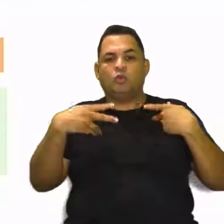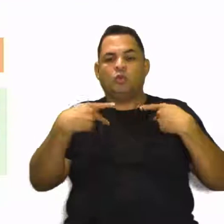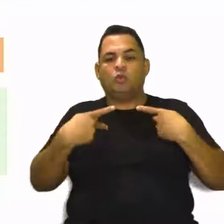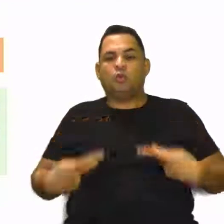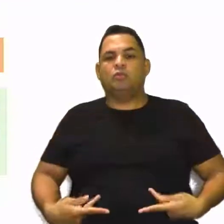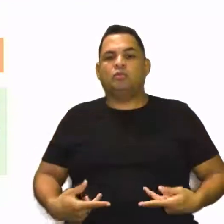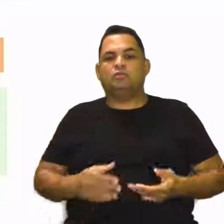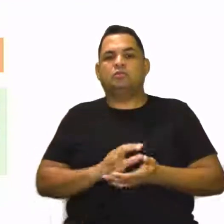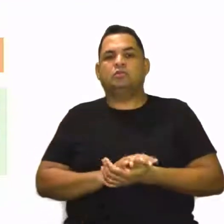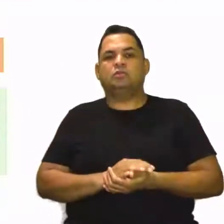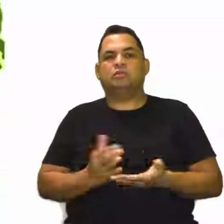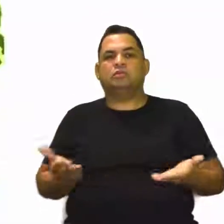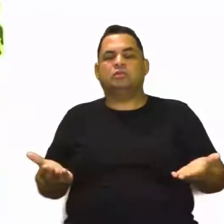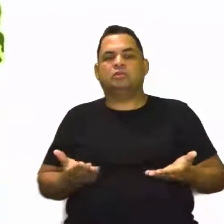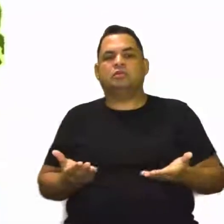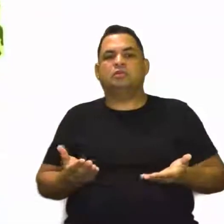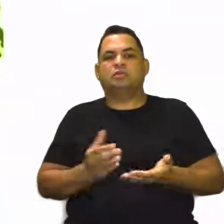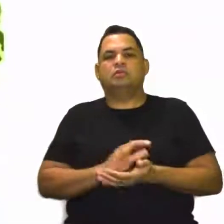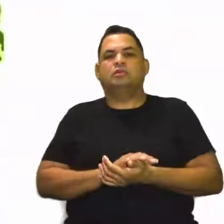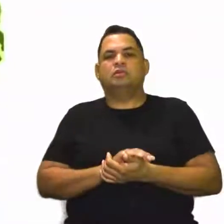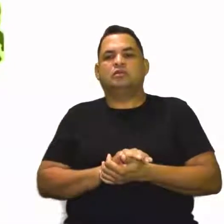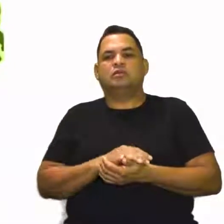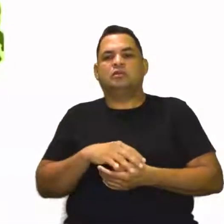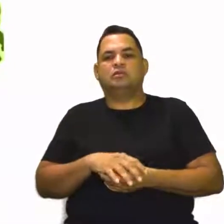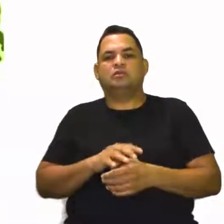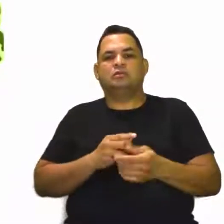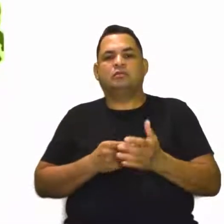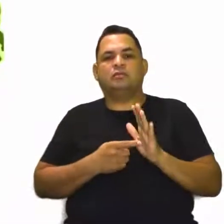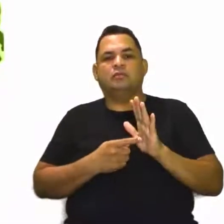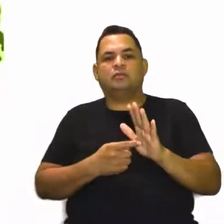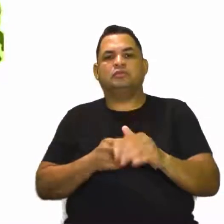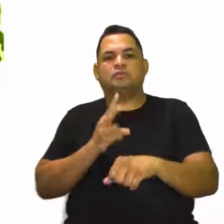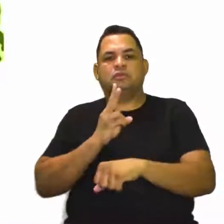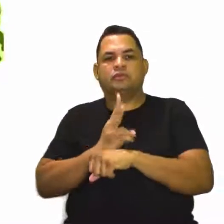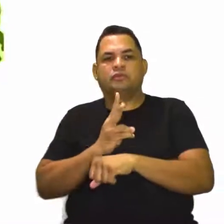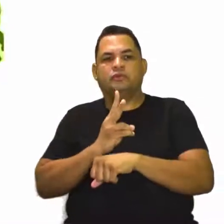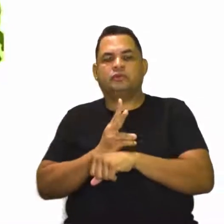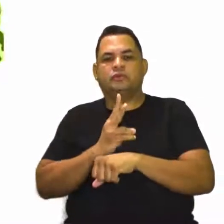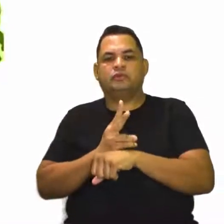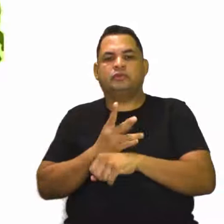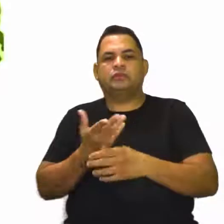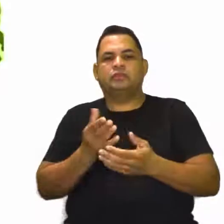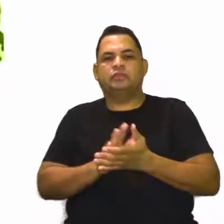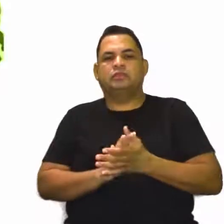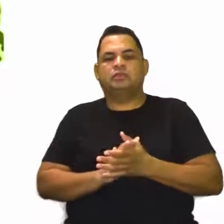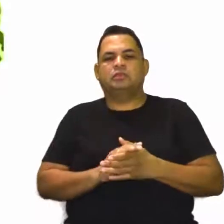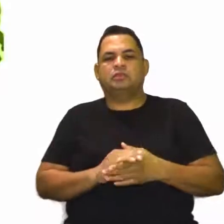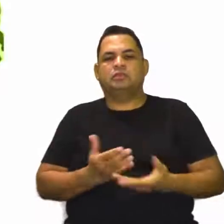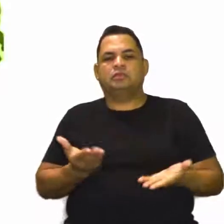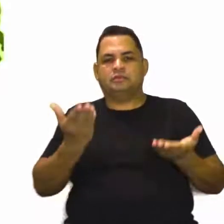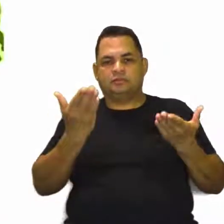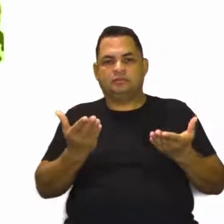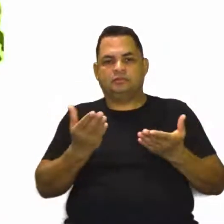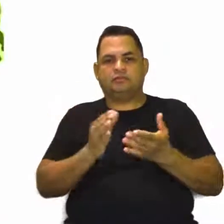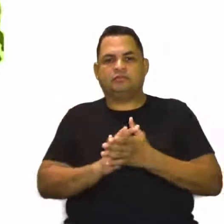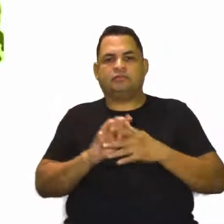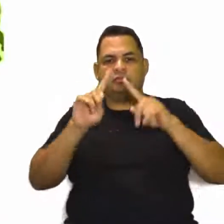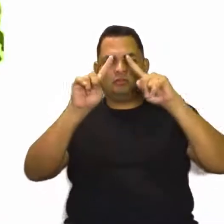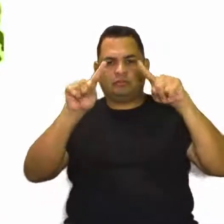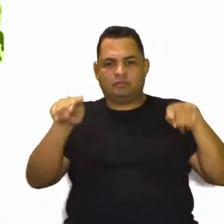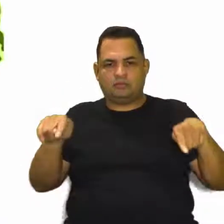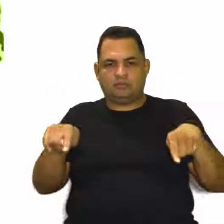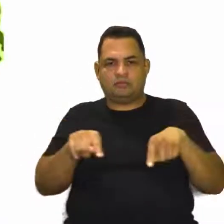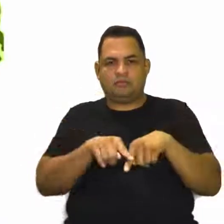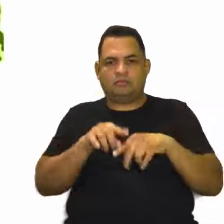gente agora enfatiza um pouquinho mais com um vídeo aí da matéria jornalística sobre, né, a